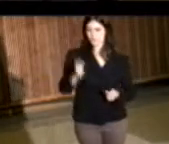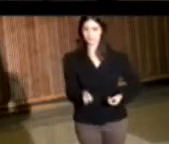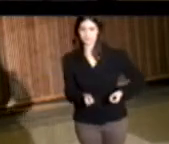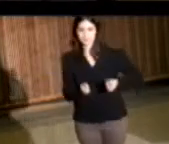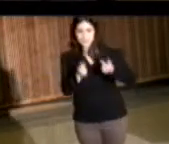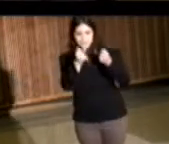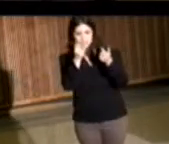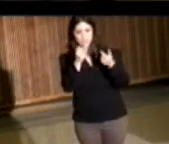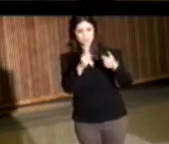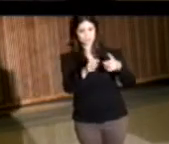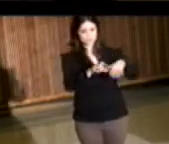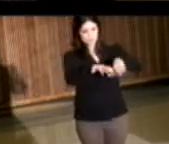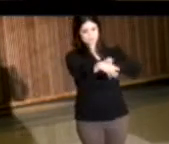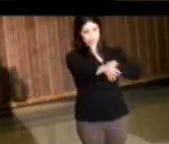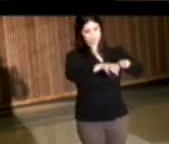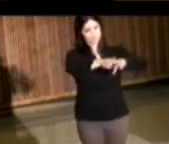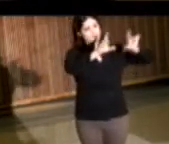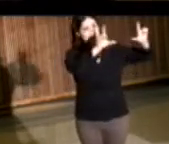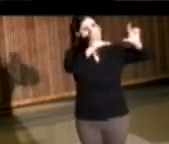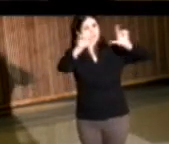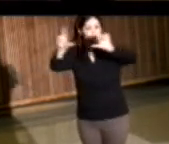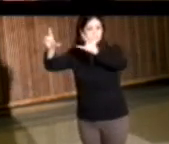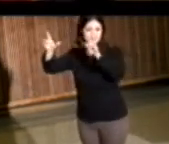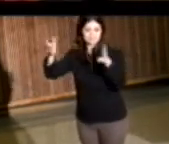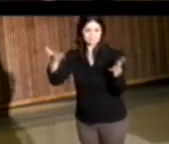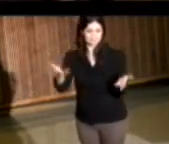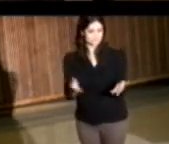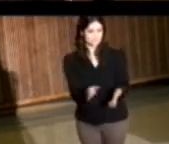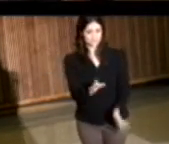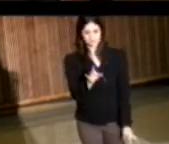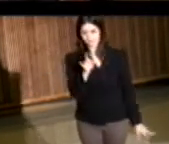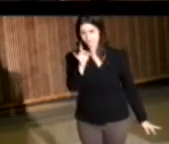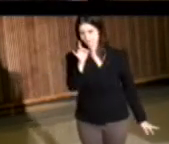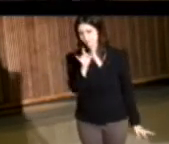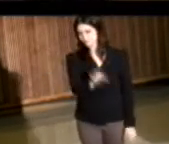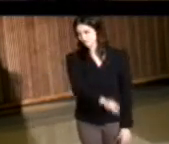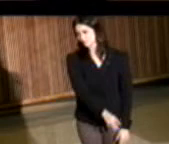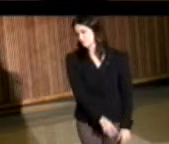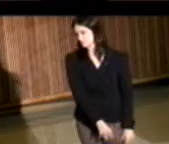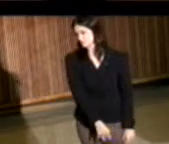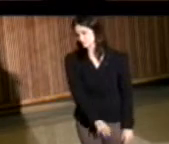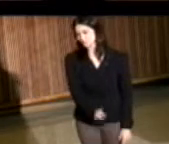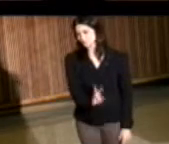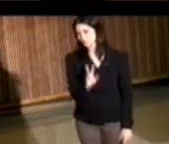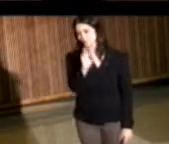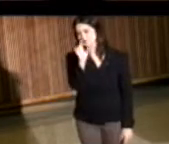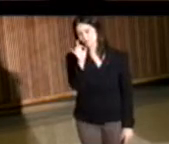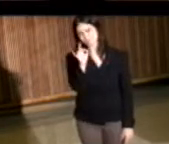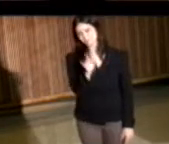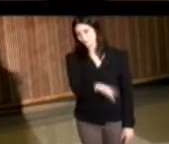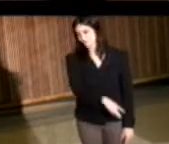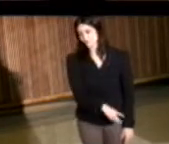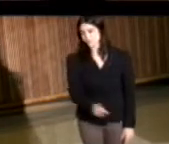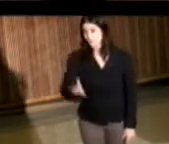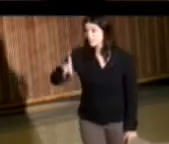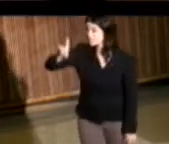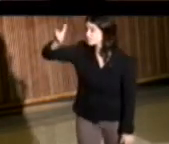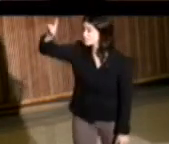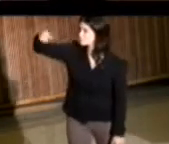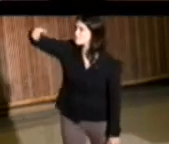título, na verdade, não representa absolutamente nada diante da grandeza de Deus e